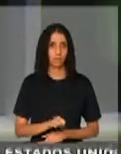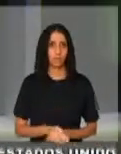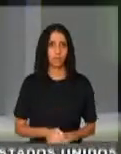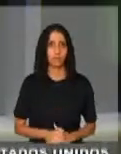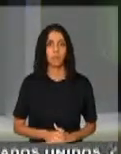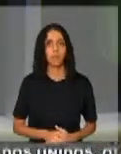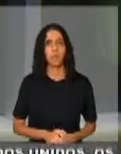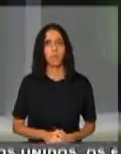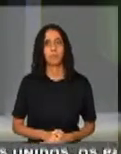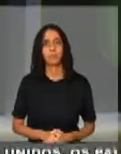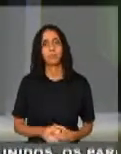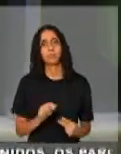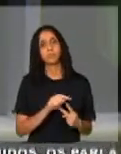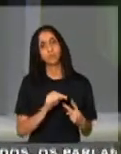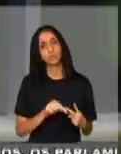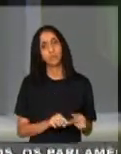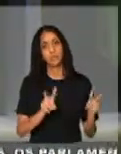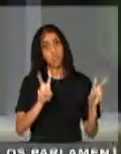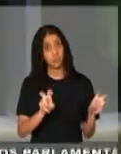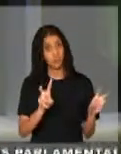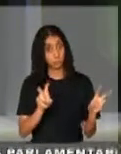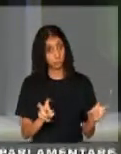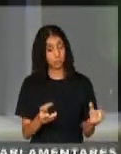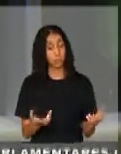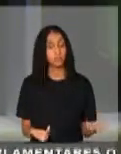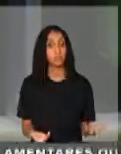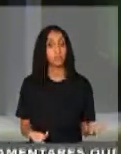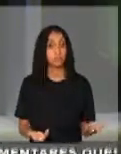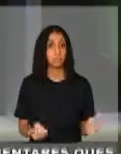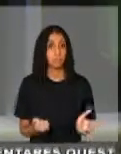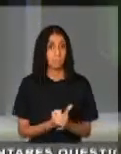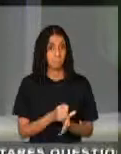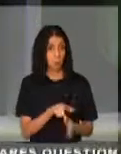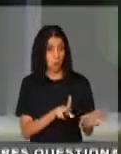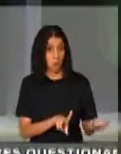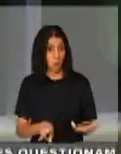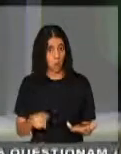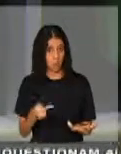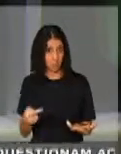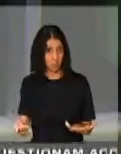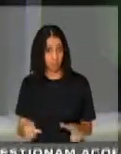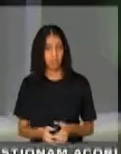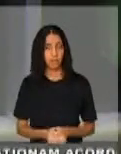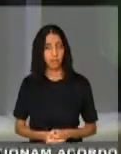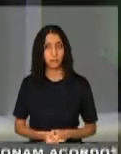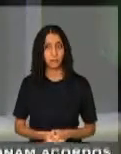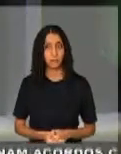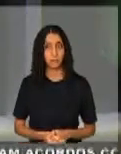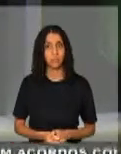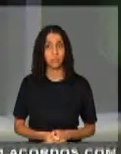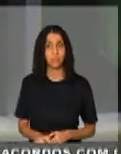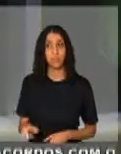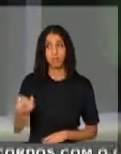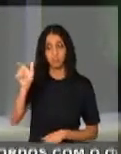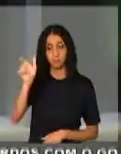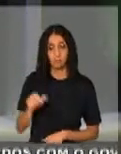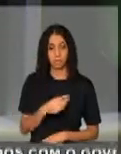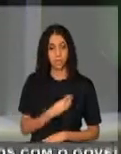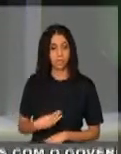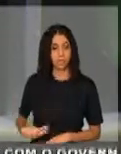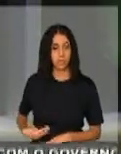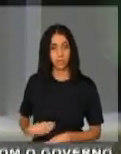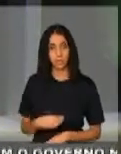abordar aqui dois assuntos que marcaram esta semana. Primeiro, a presença do ministro Ricardo Vélez